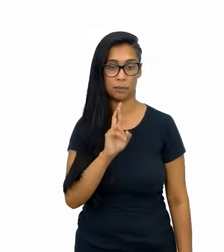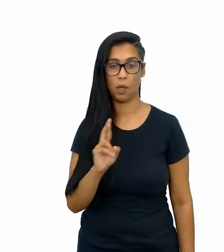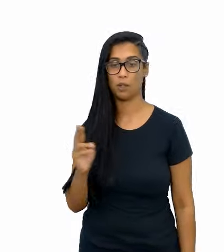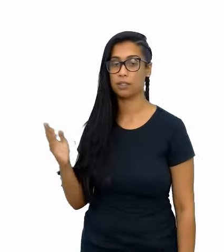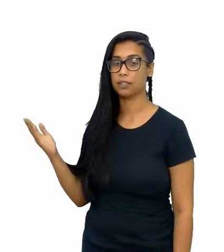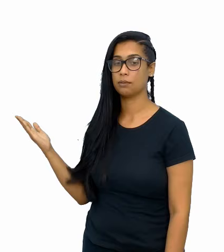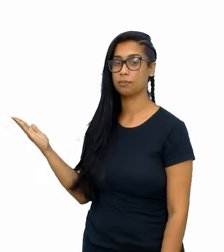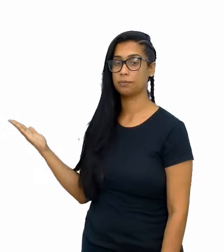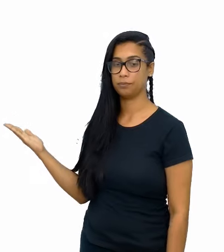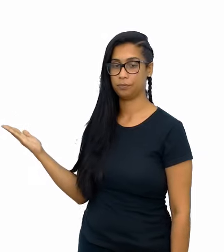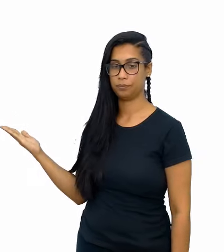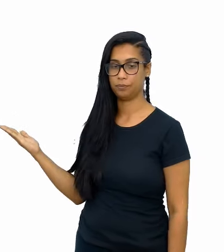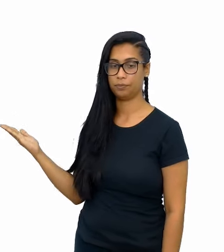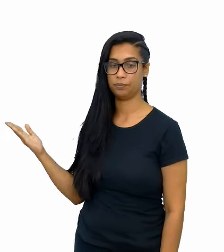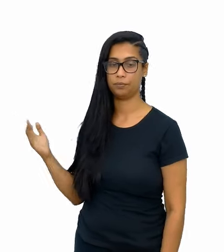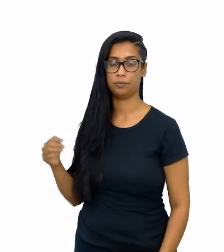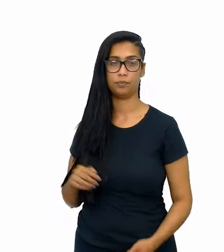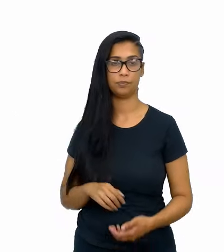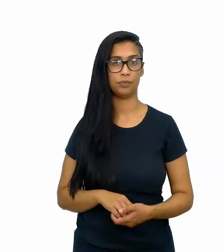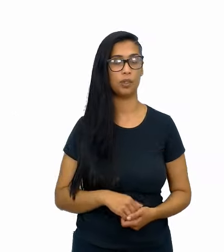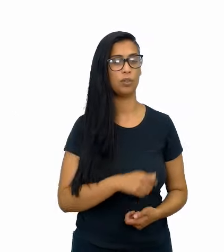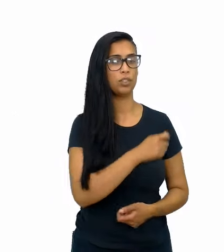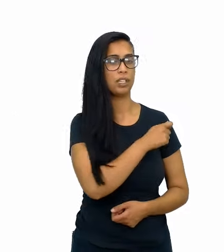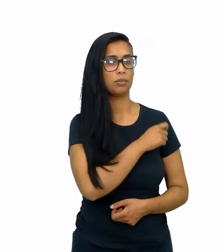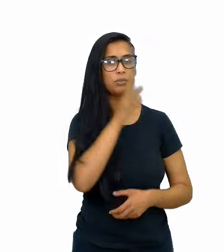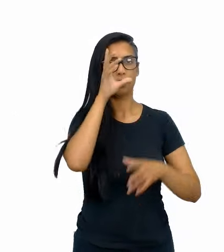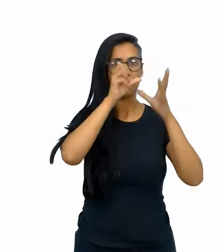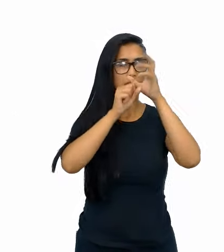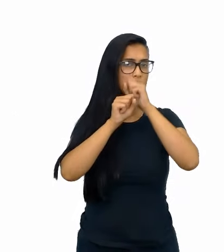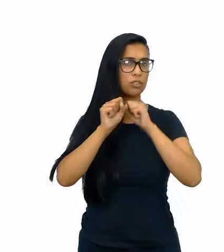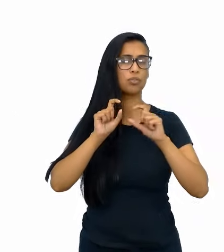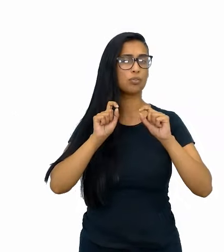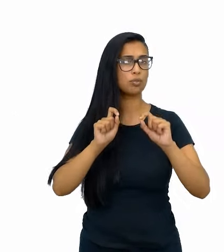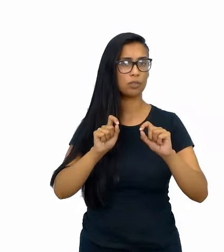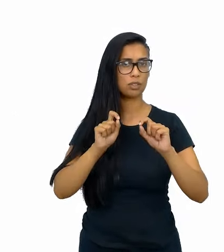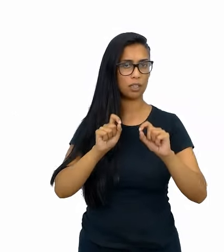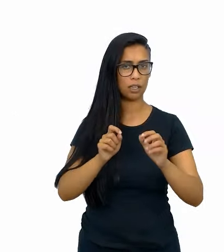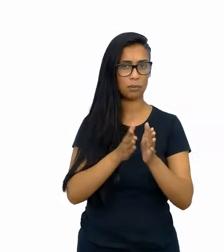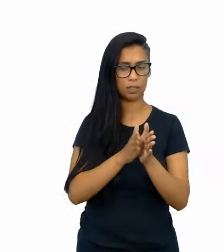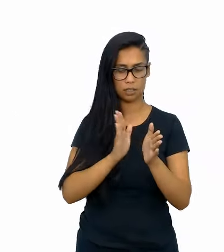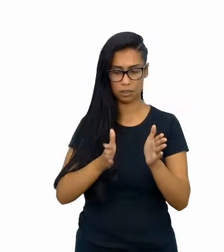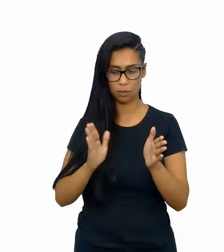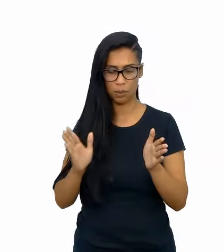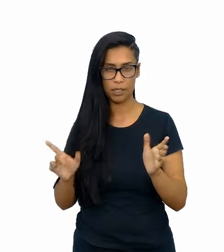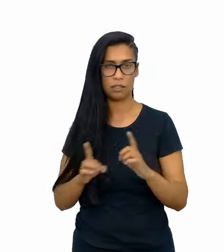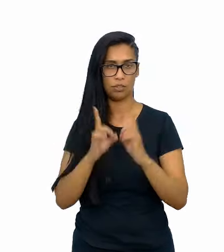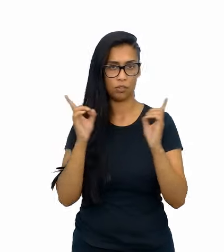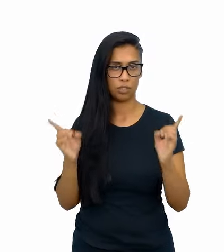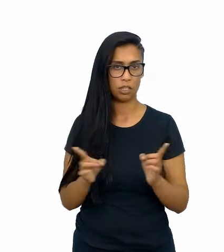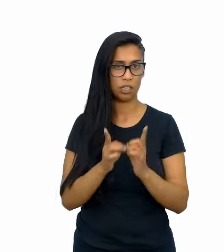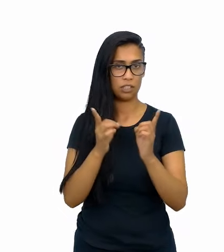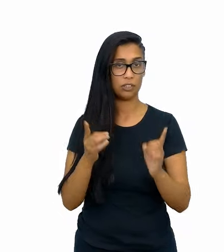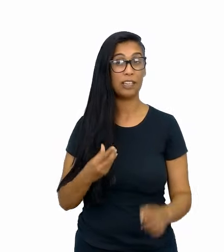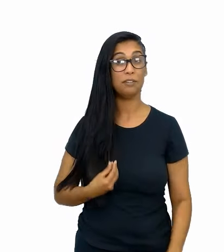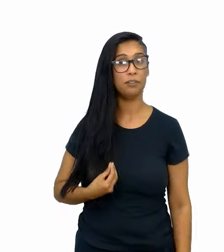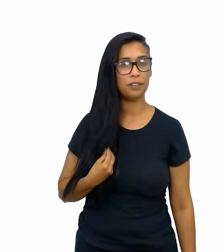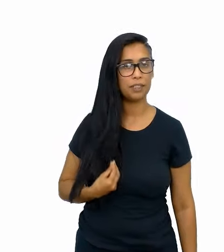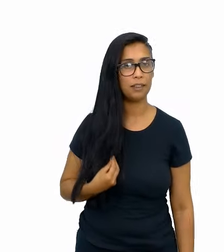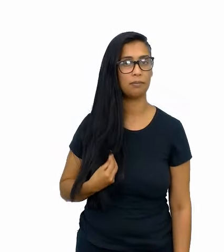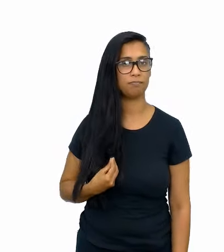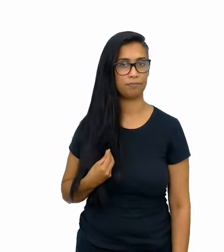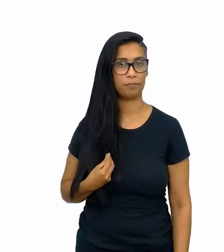Então, os estudantes o que eles podem aprender, né, com essa sequência? Eles vão vivenciando ao longo